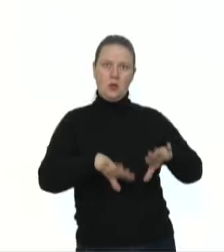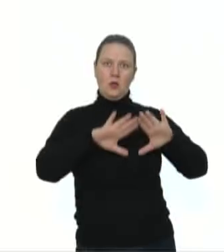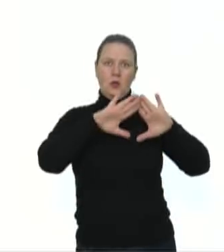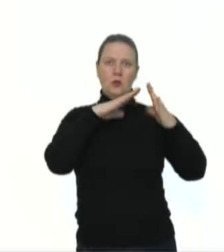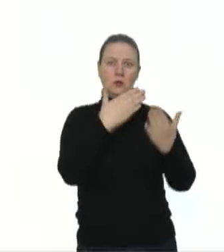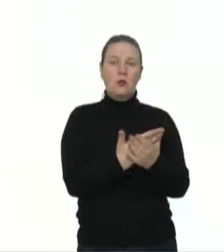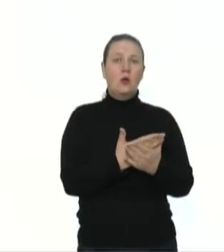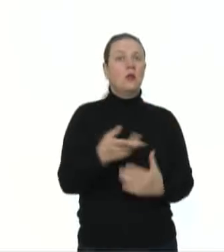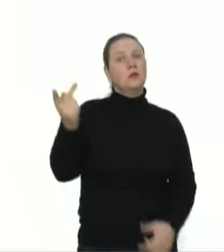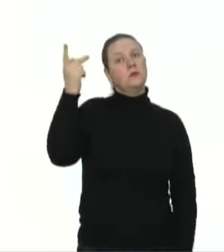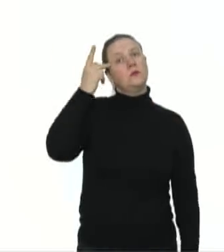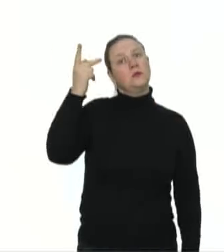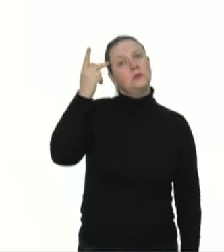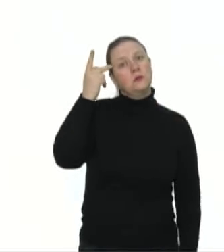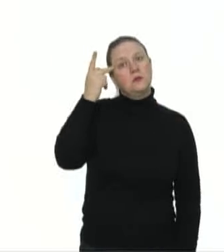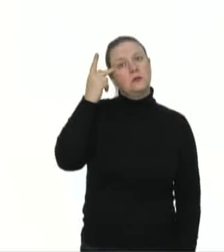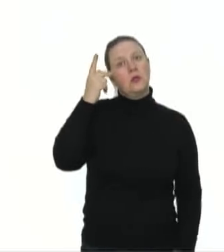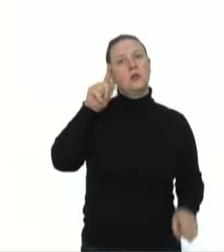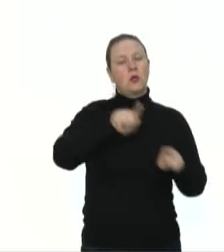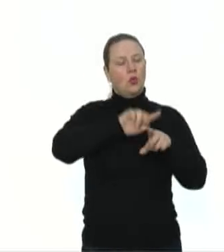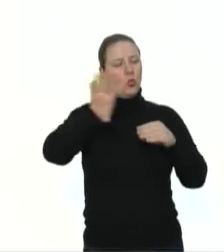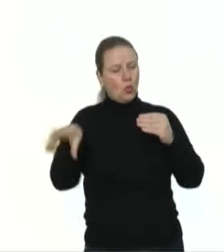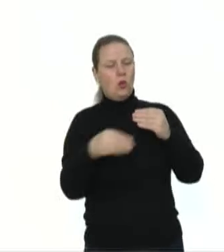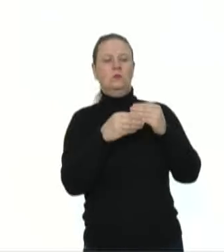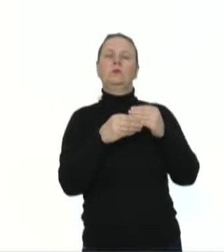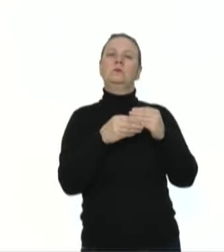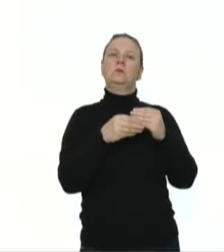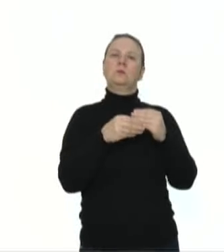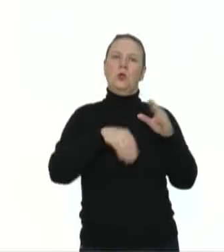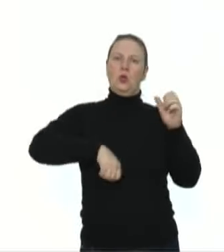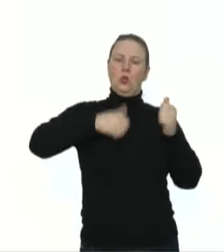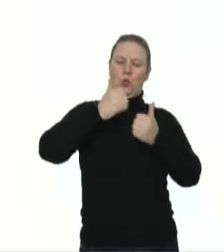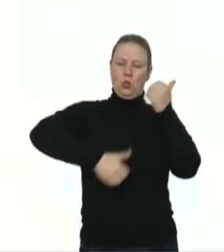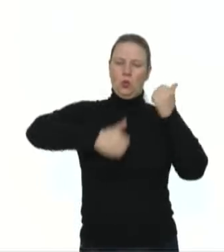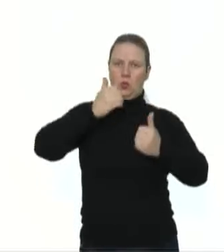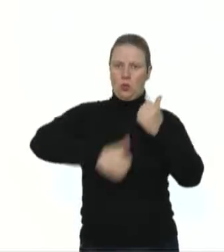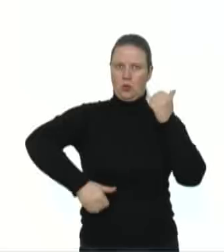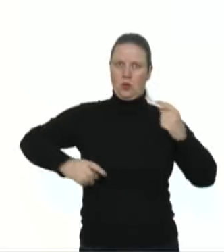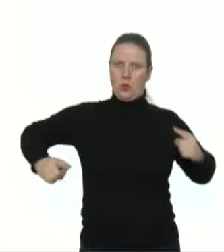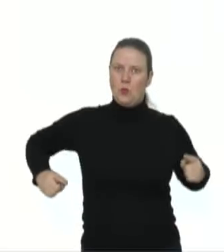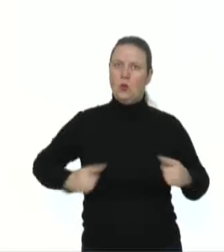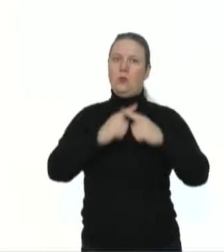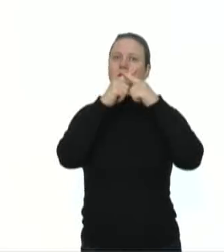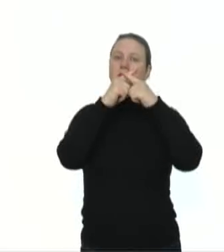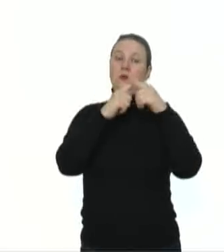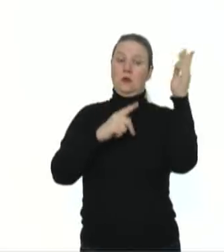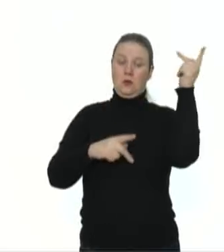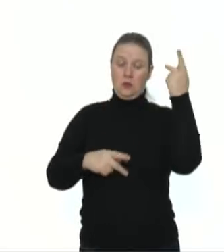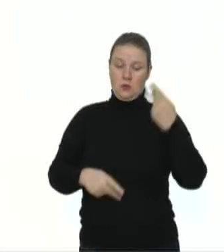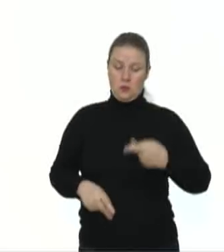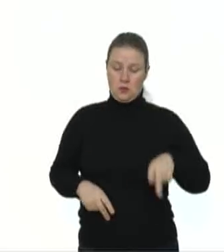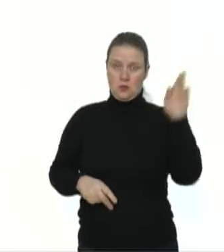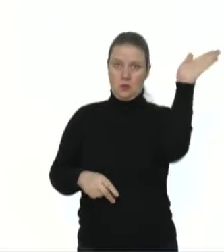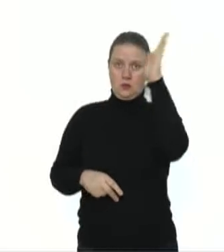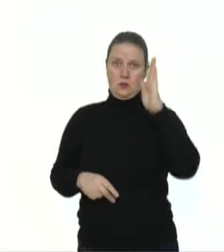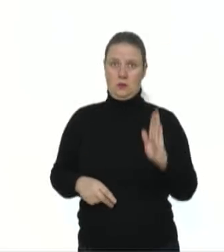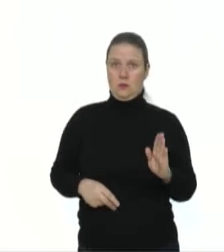São Paulo, e introduziu o jogo no país. Os primeiros torneios de basquete aconteceram alguns anos depois, já